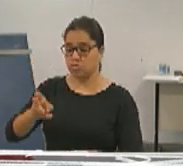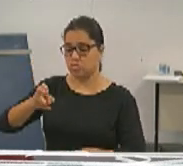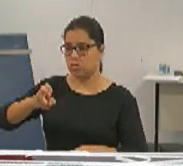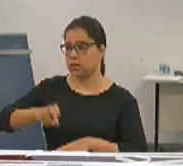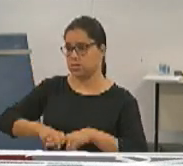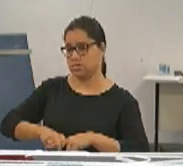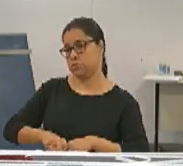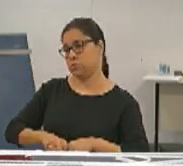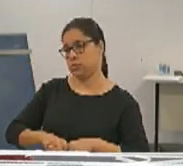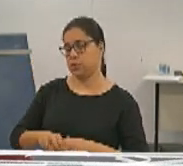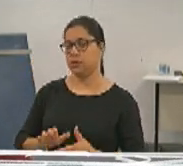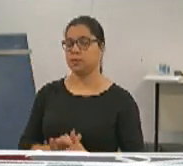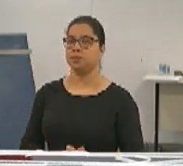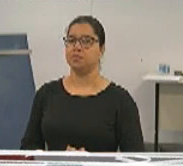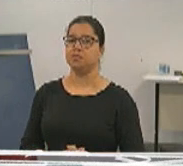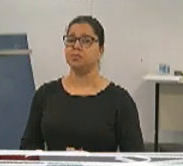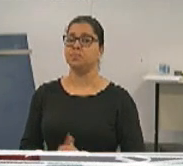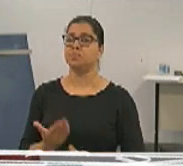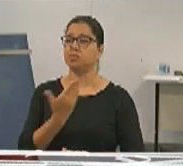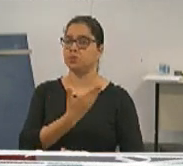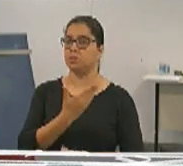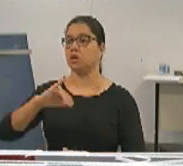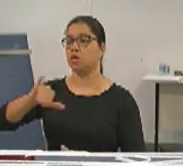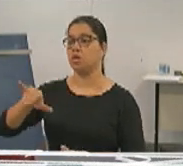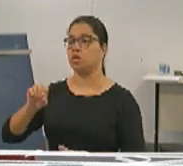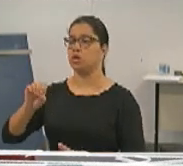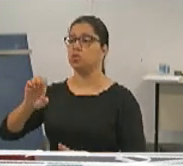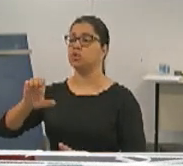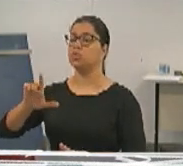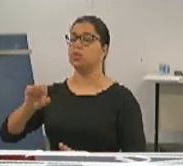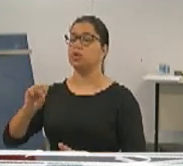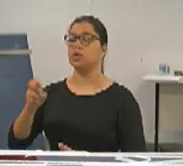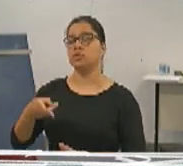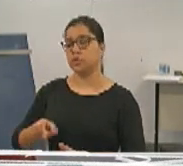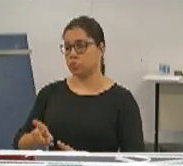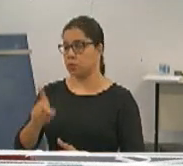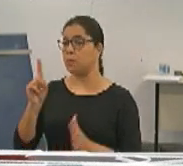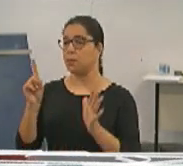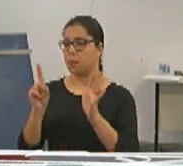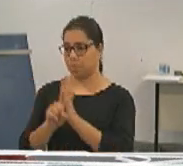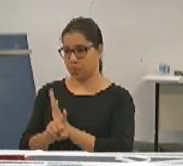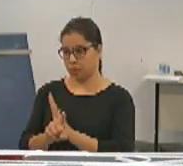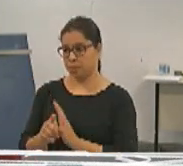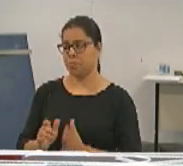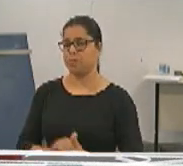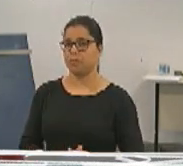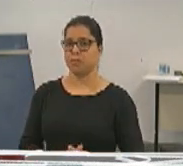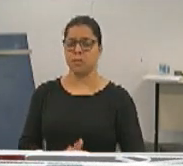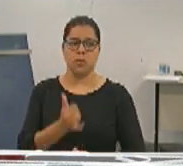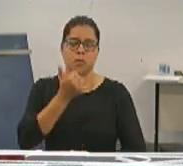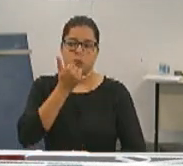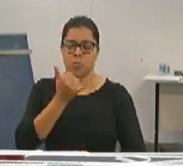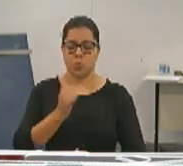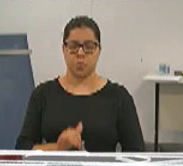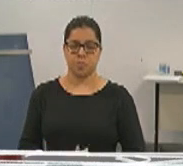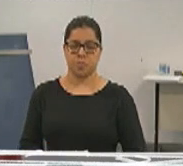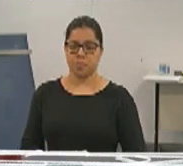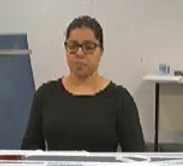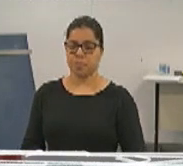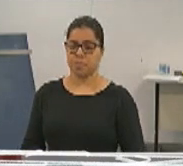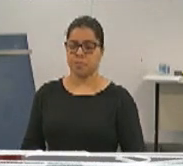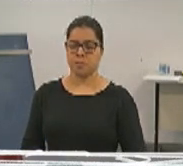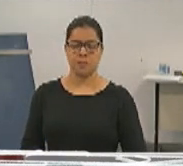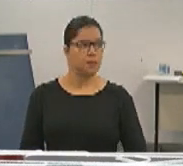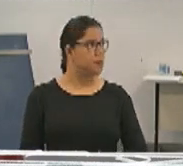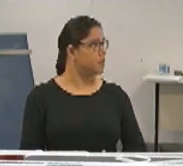pergunta para qualquer um dos... pela ordem, professora